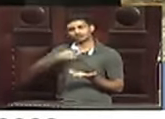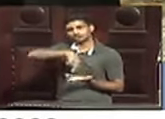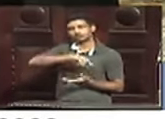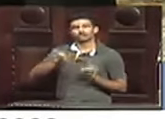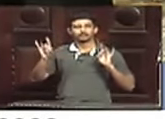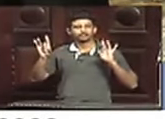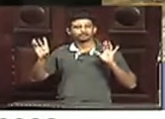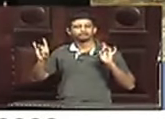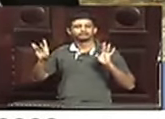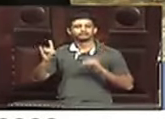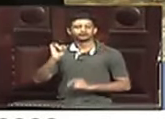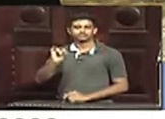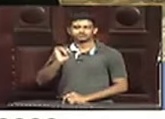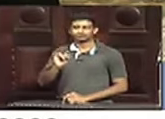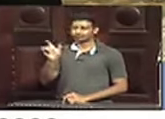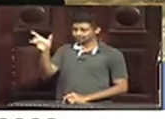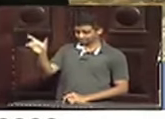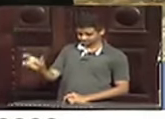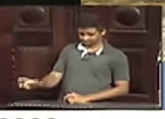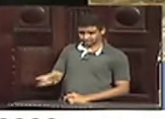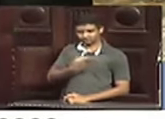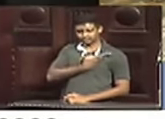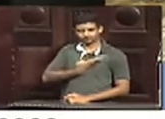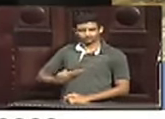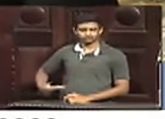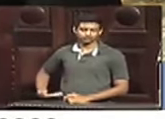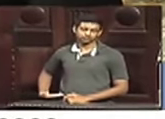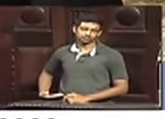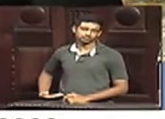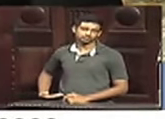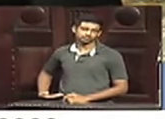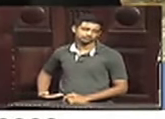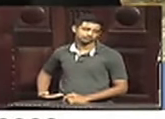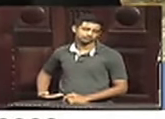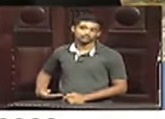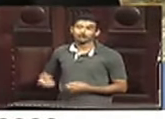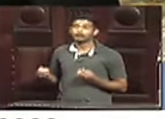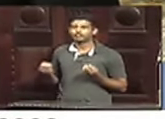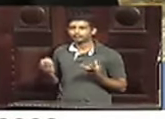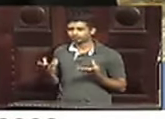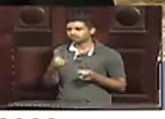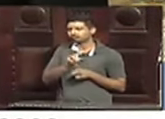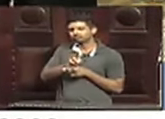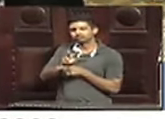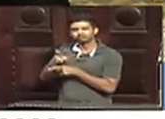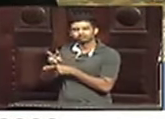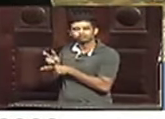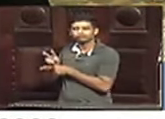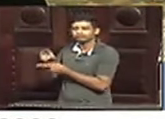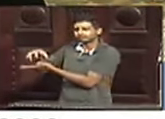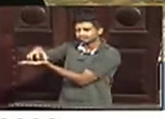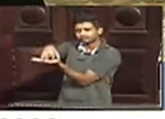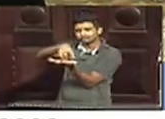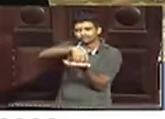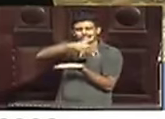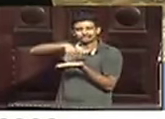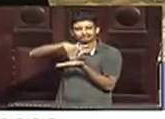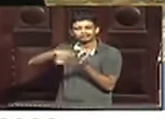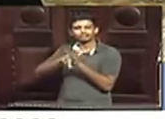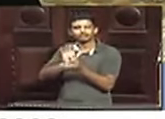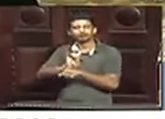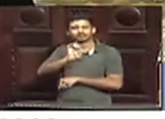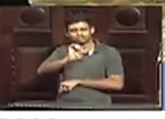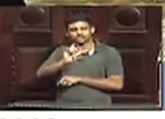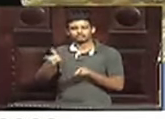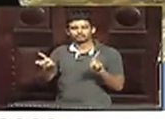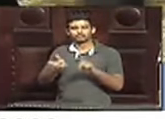ter um governador para as demais secretarias e responsabilidades do estado, e temos